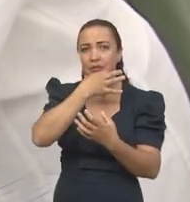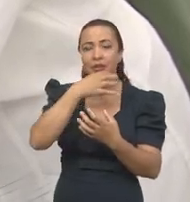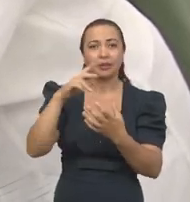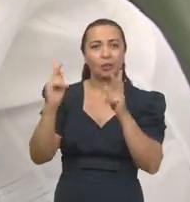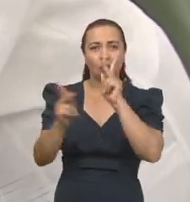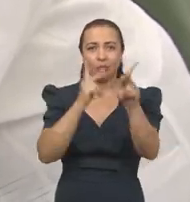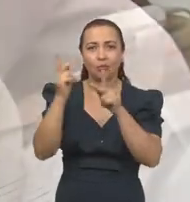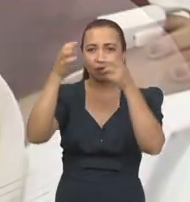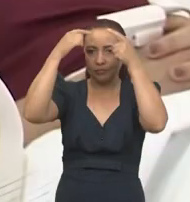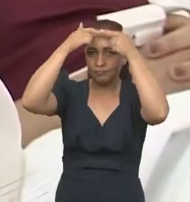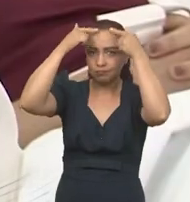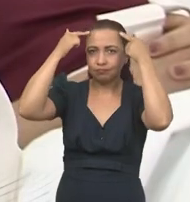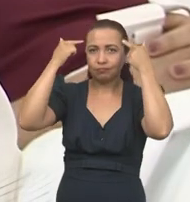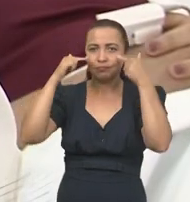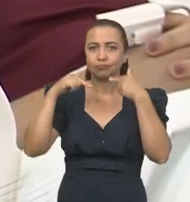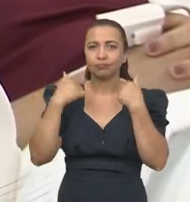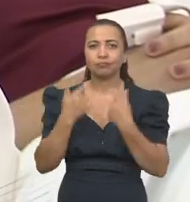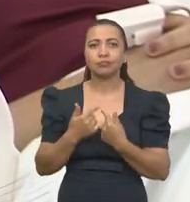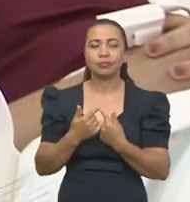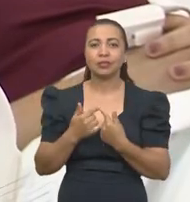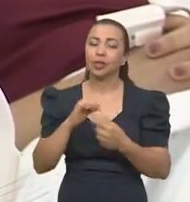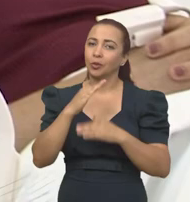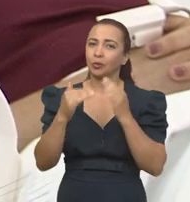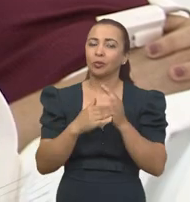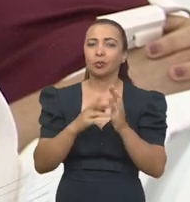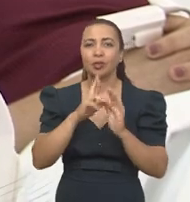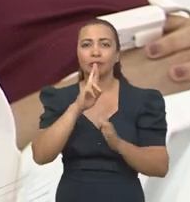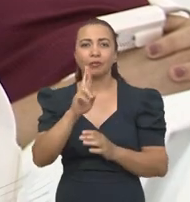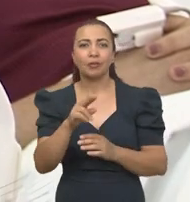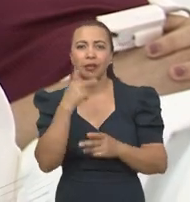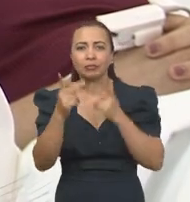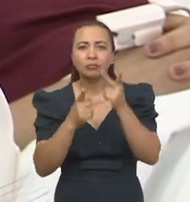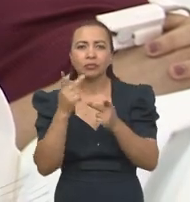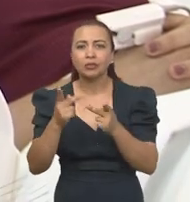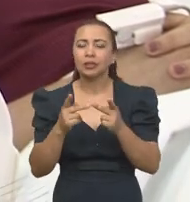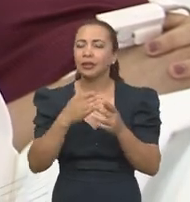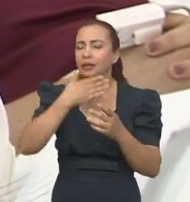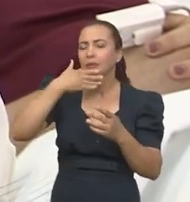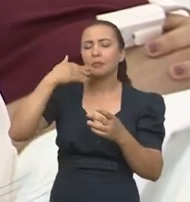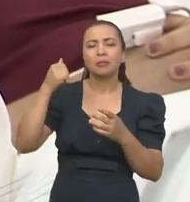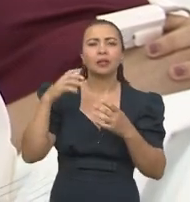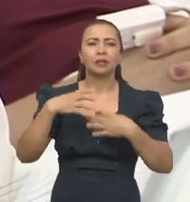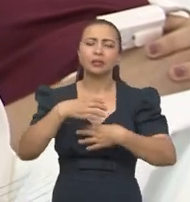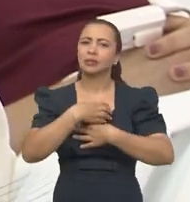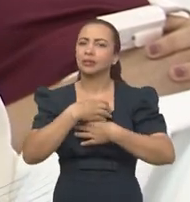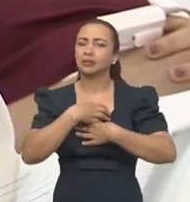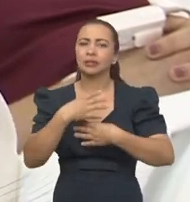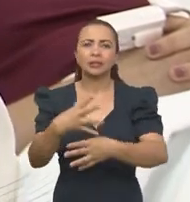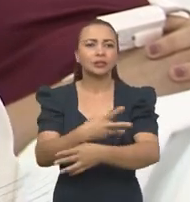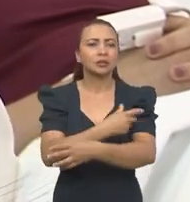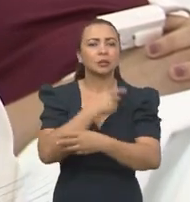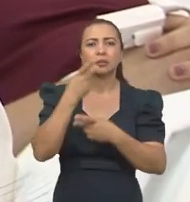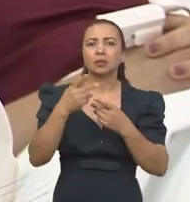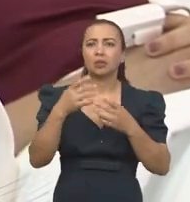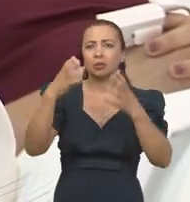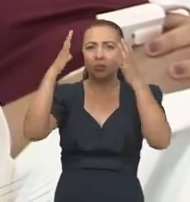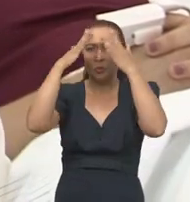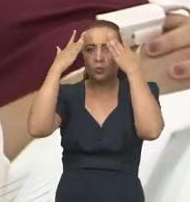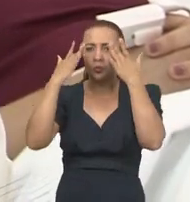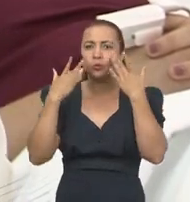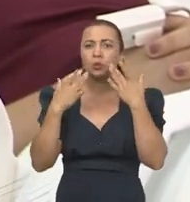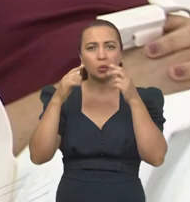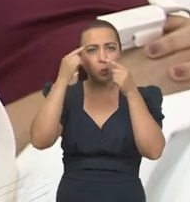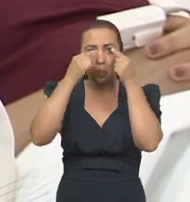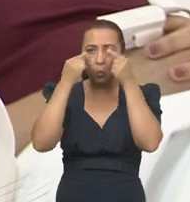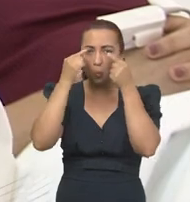distribui o fluxo de ar e os voluntários referem né uma a sensação melhor ela não tem aquela sensação do ar no